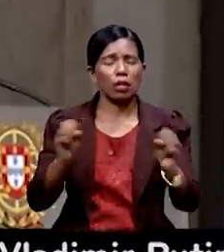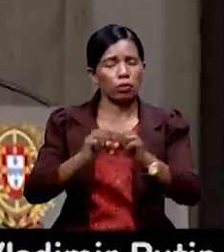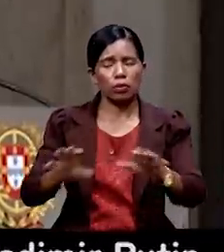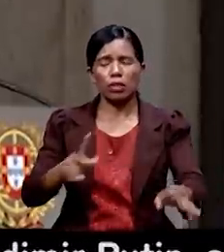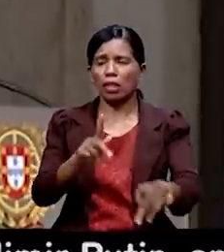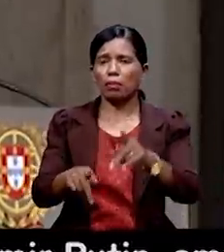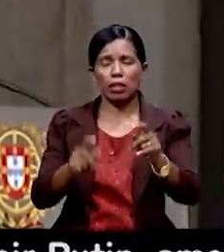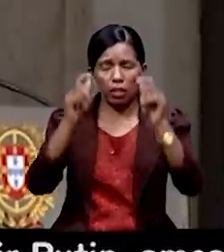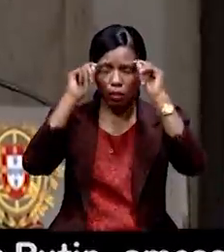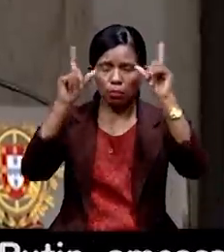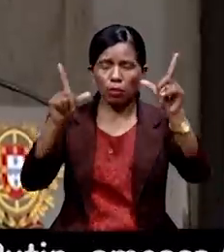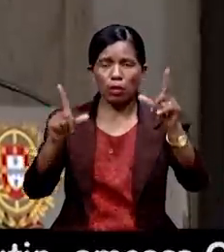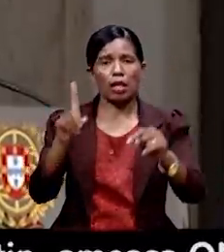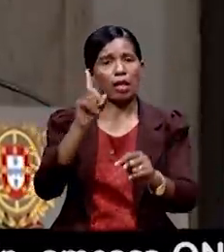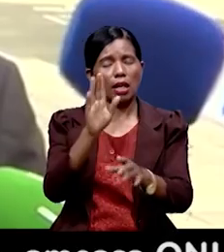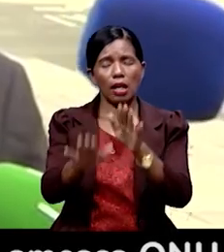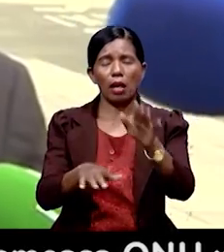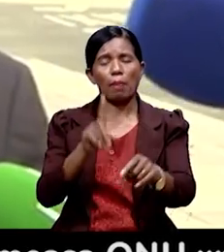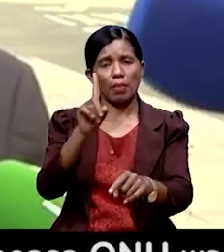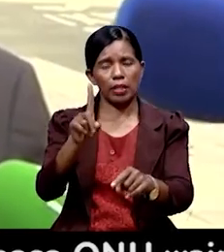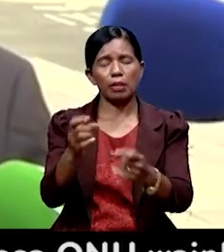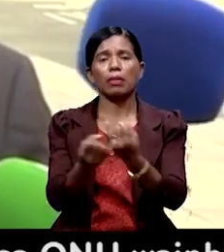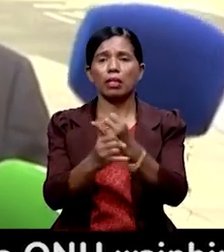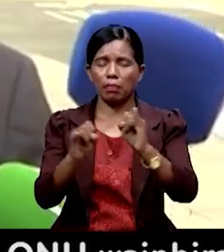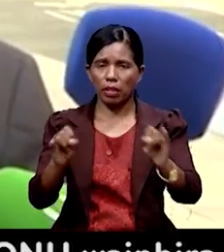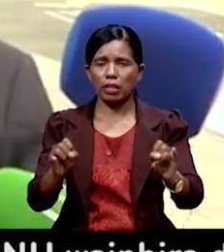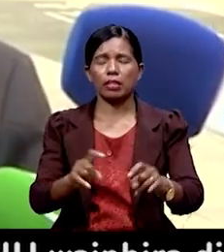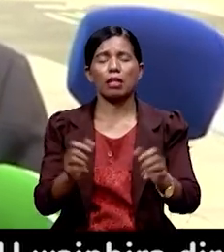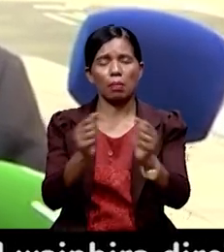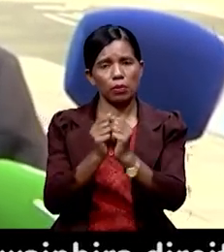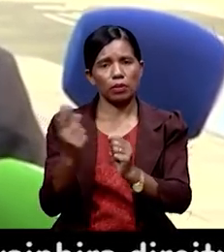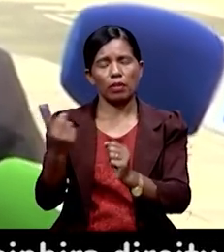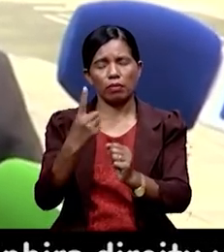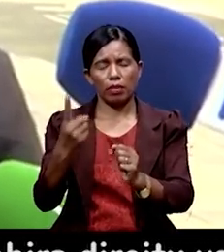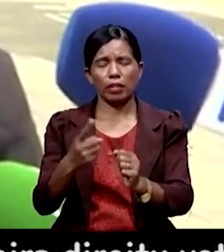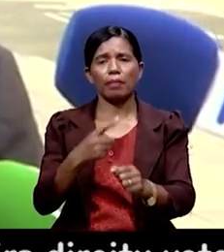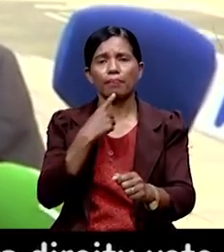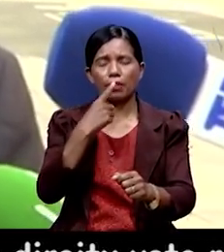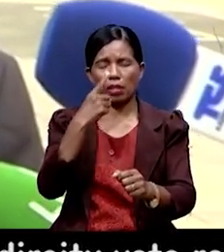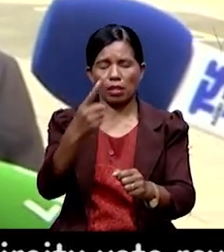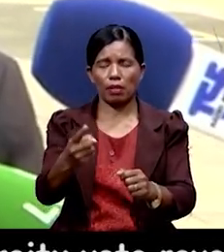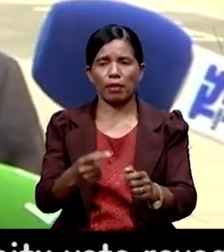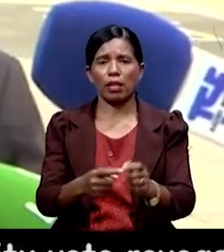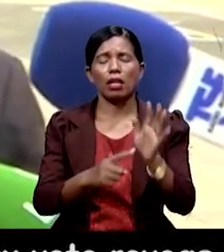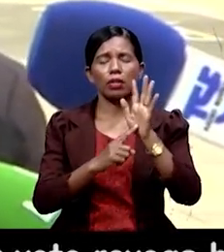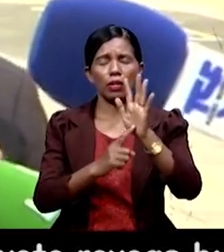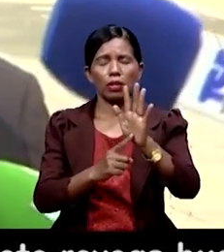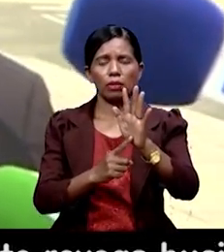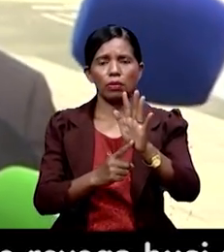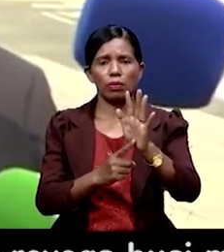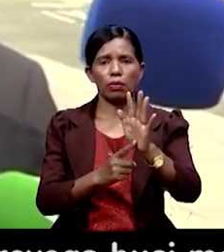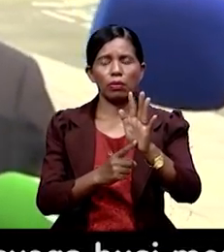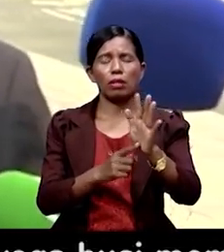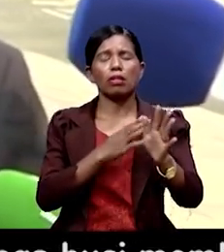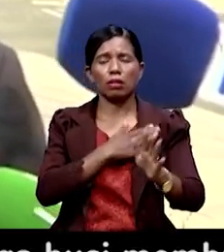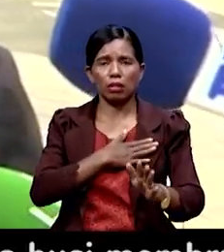lá ou no luta mesak pela independência. Primeiro-ministro português António Costa li husi nia conta Twitter, hato sentido condolência ba Dom